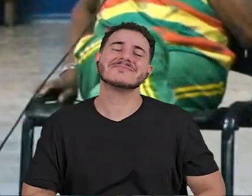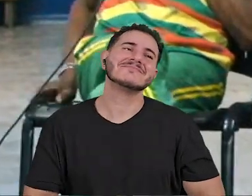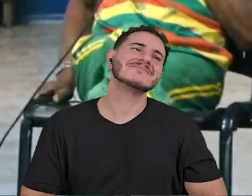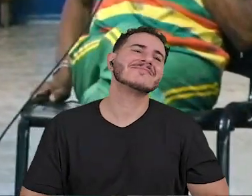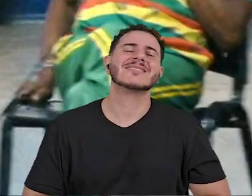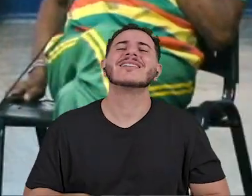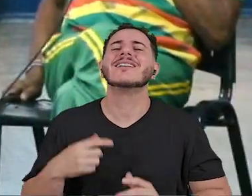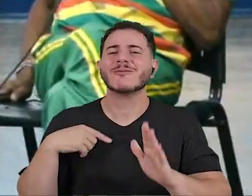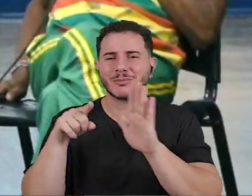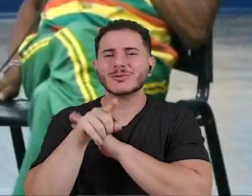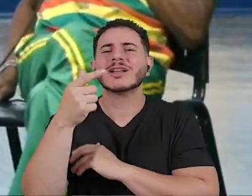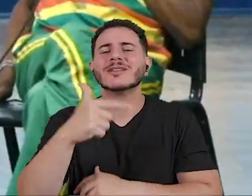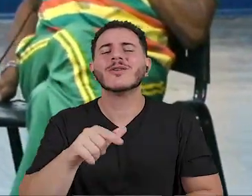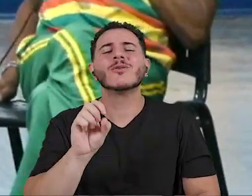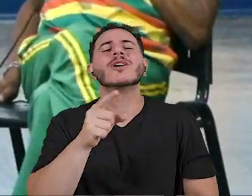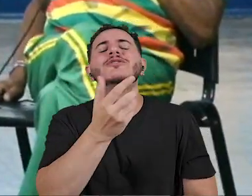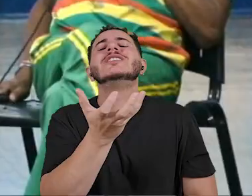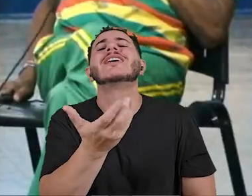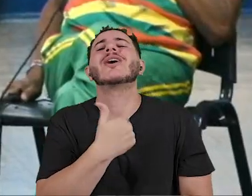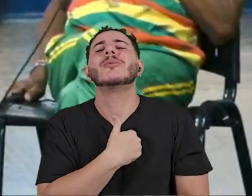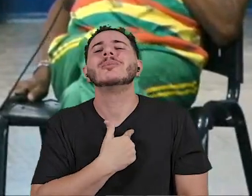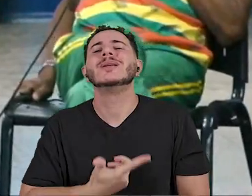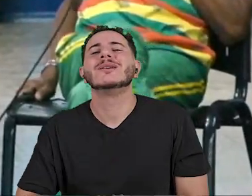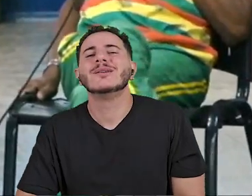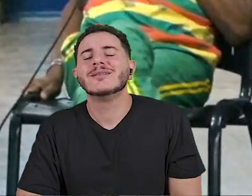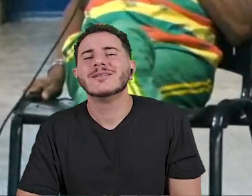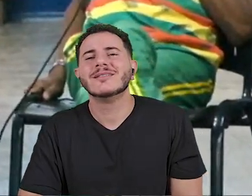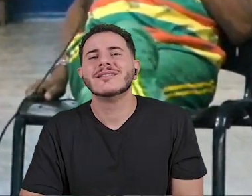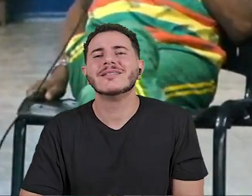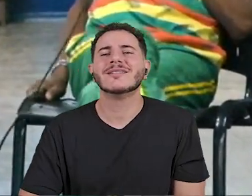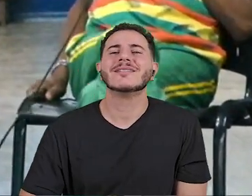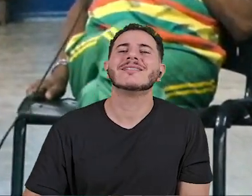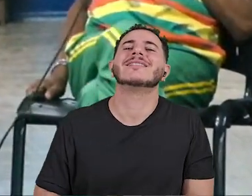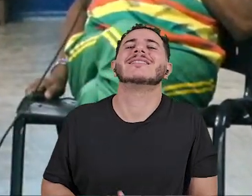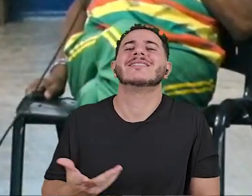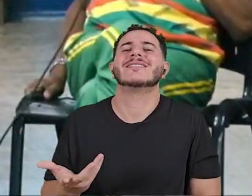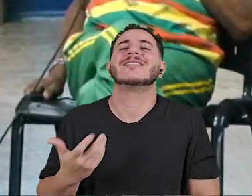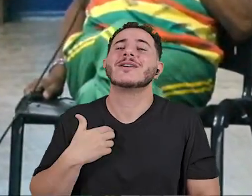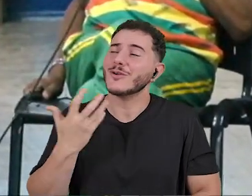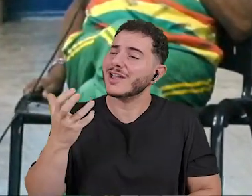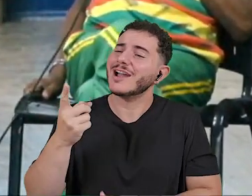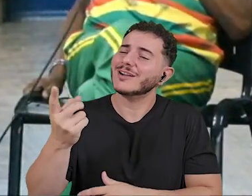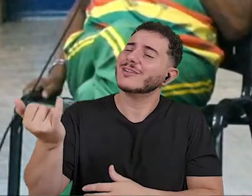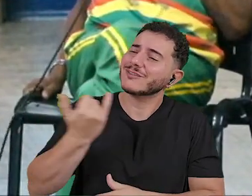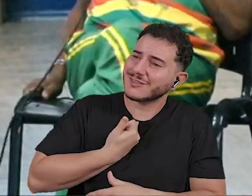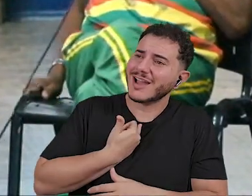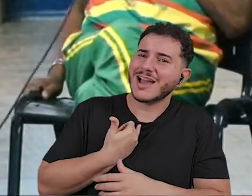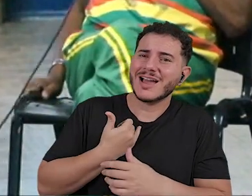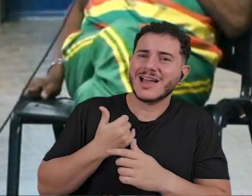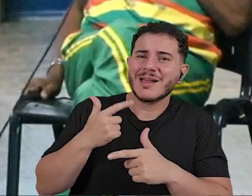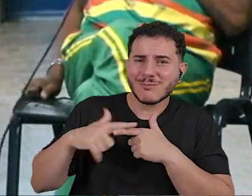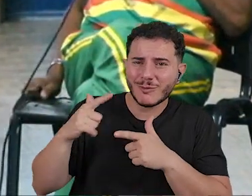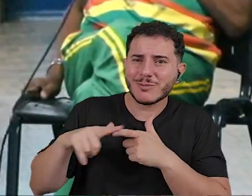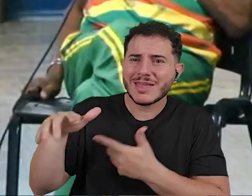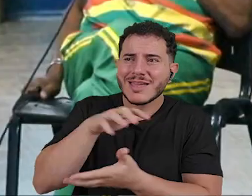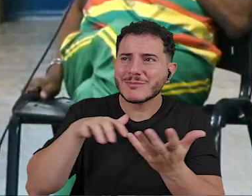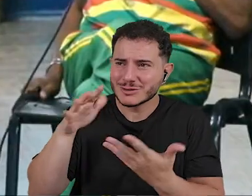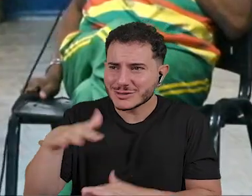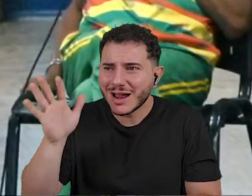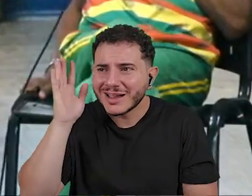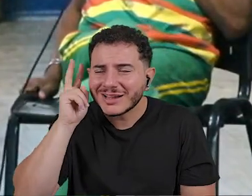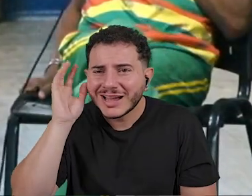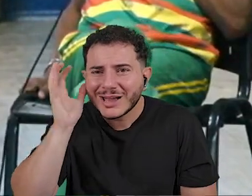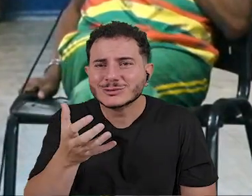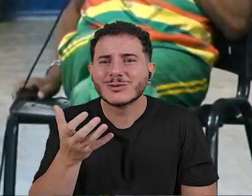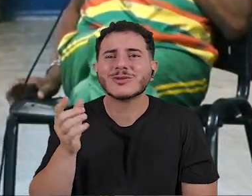Eu quero que tu fale sobre esse problema aí para nós. Está tudo resolvido? Está tudo tranquilo? Não, foi tranquilo. Tá. Graças a